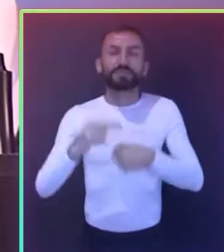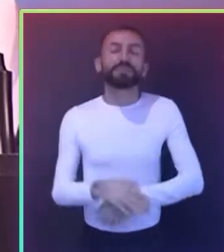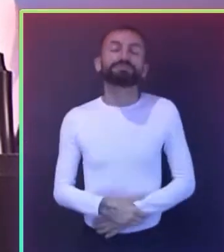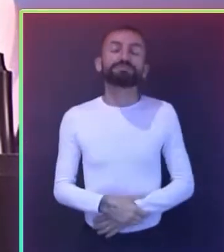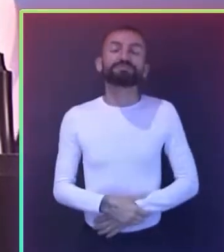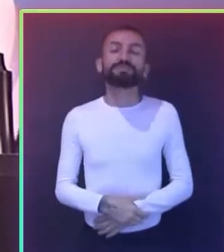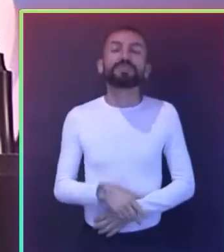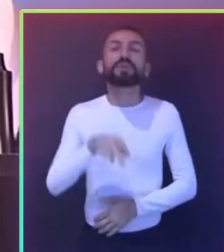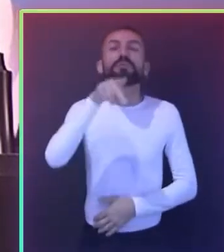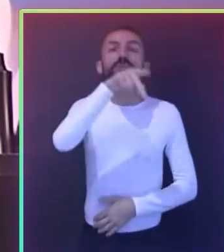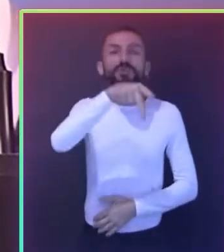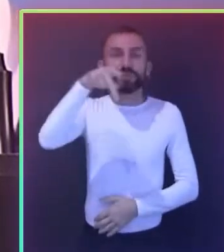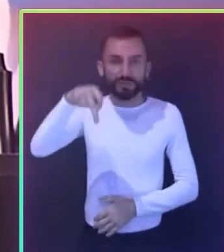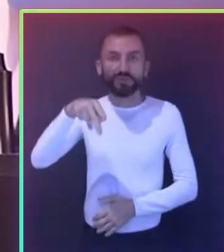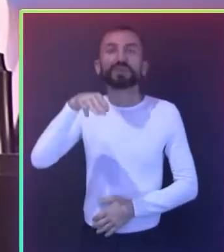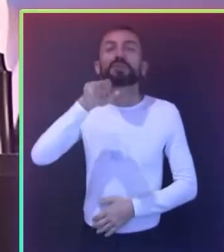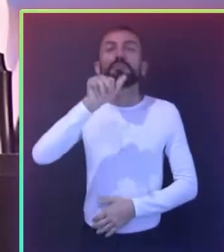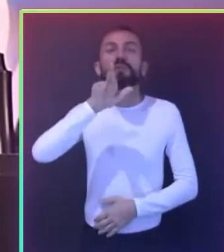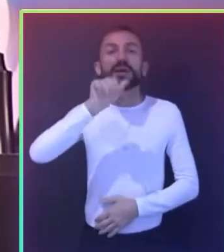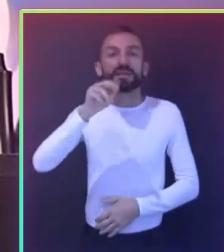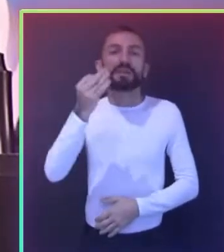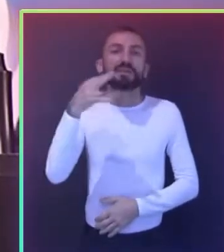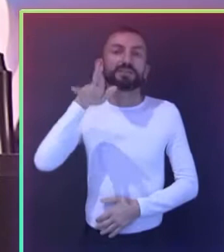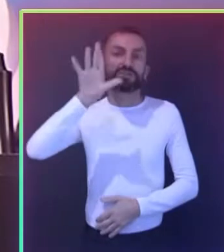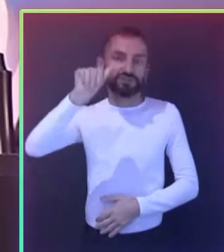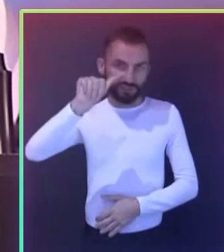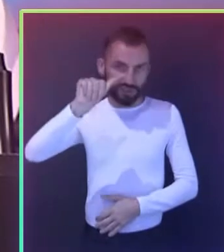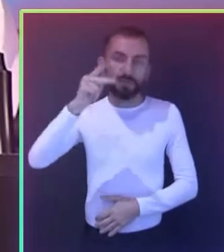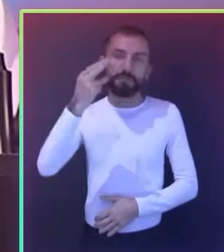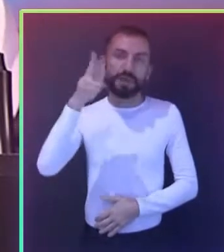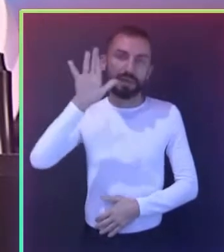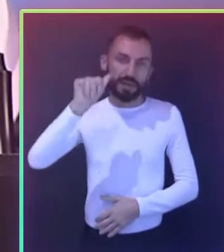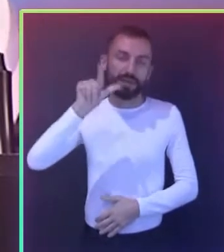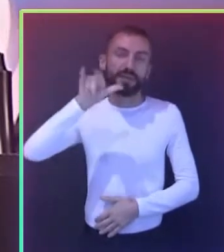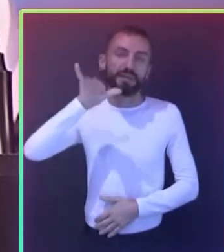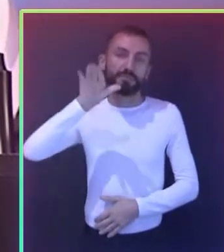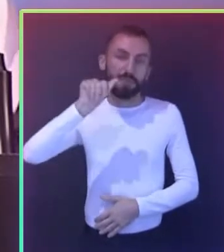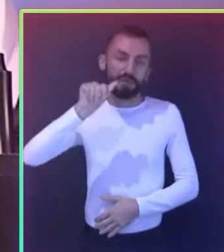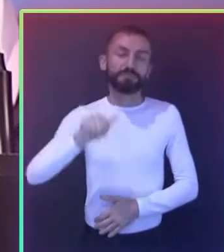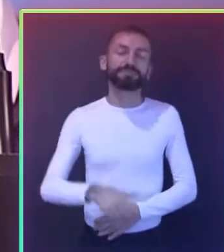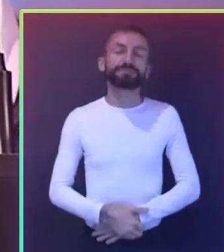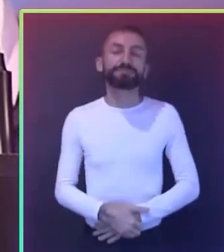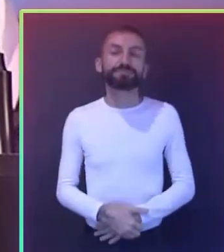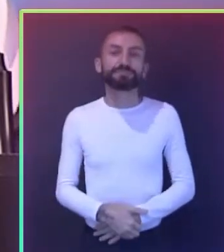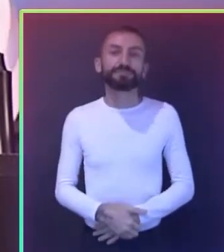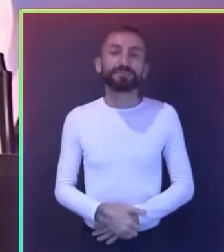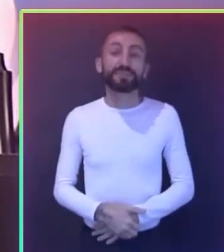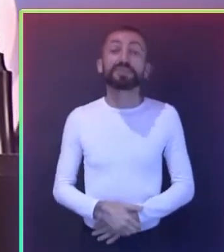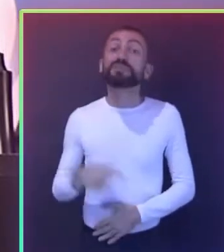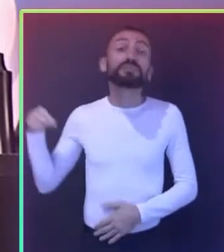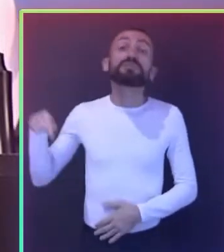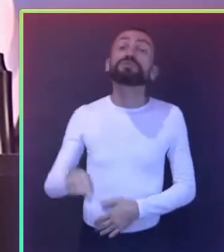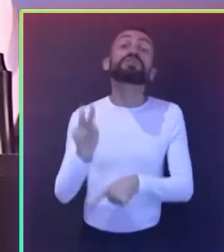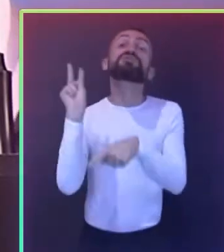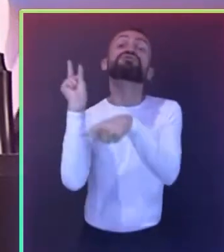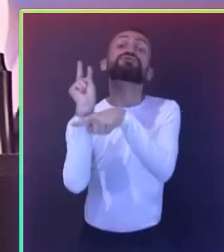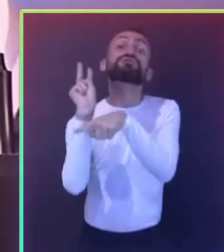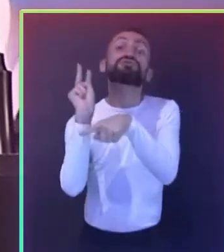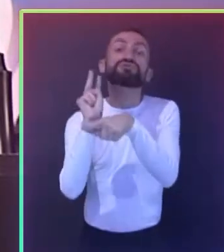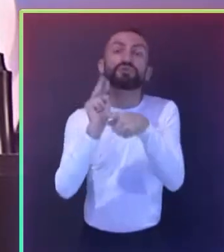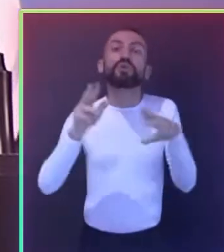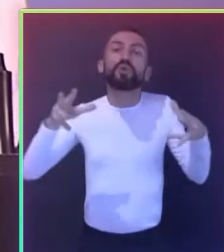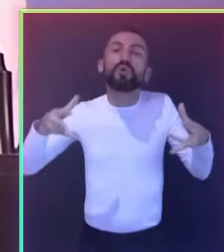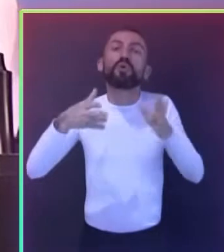a professora doutora Maria Cristina Pereira Lima O que é que representa o conselho Universitário